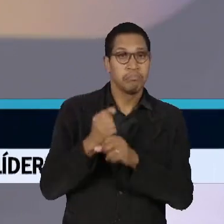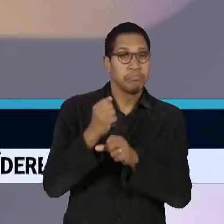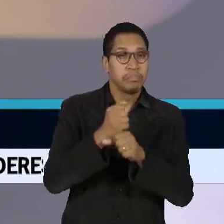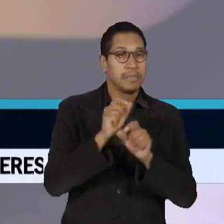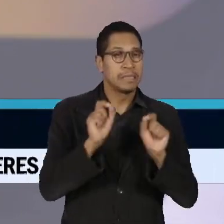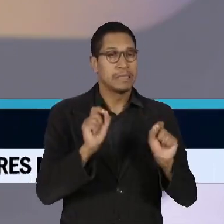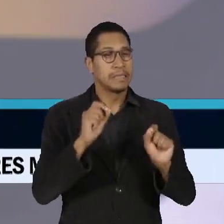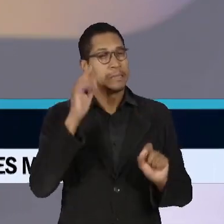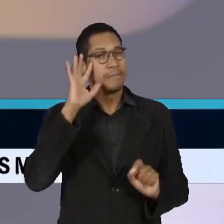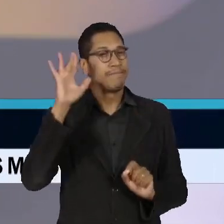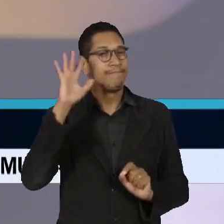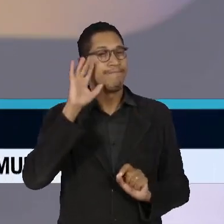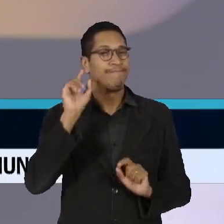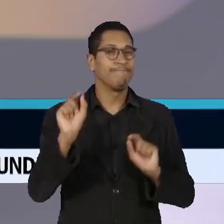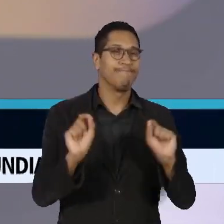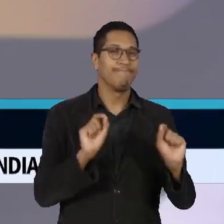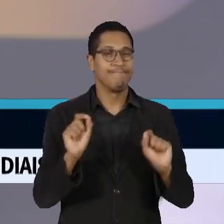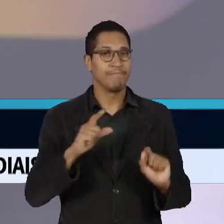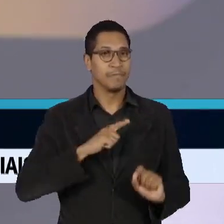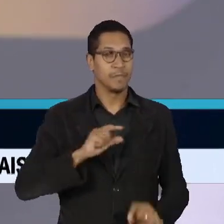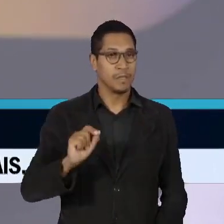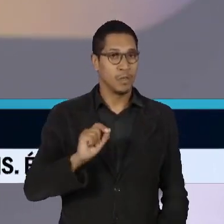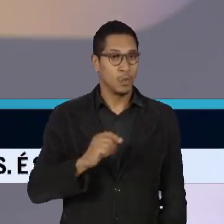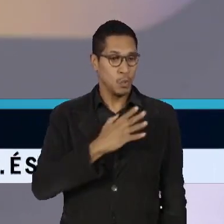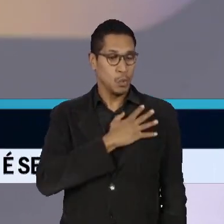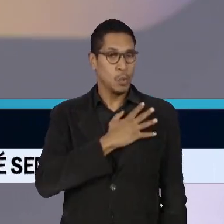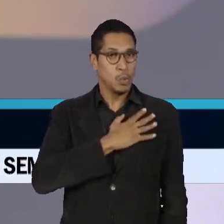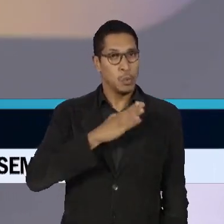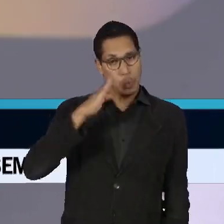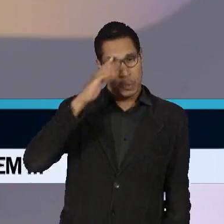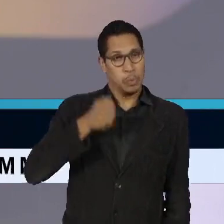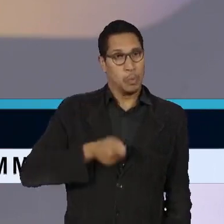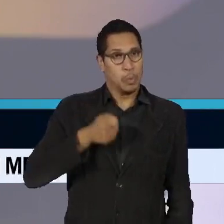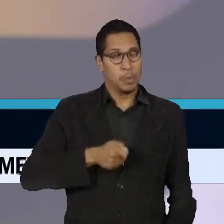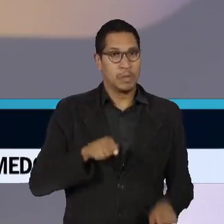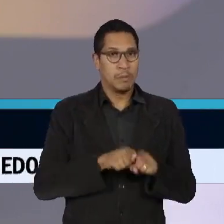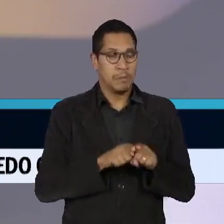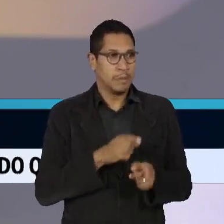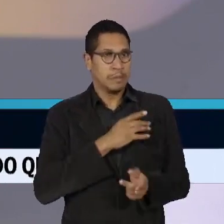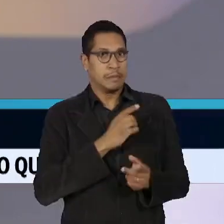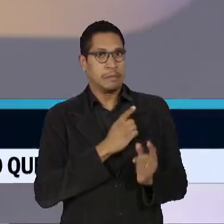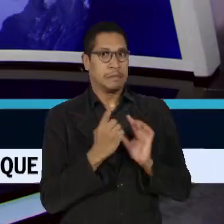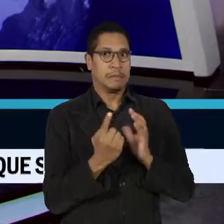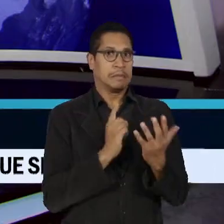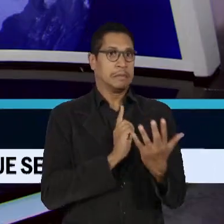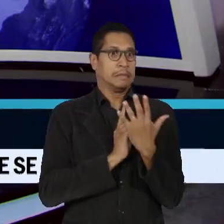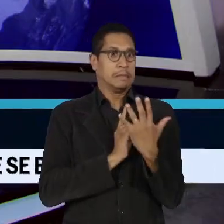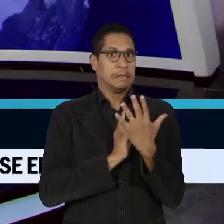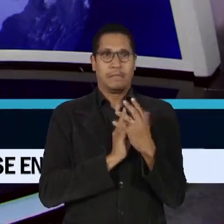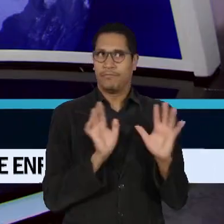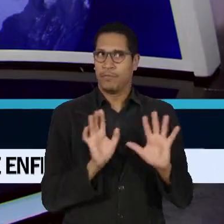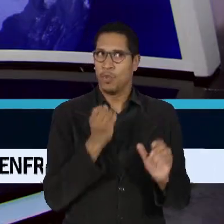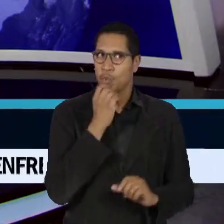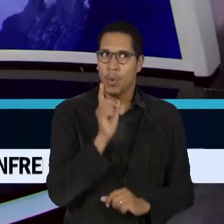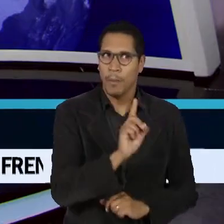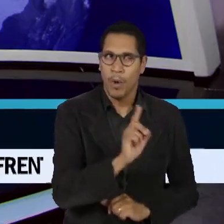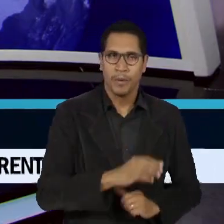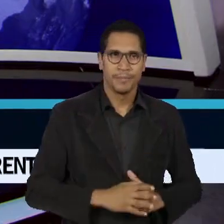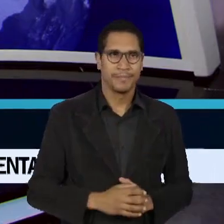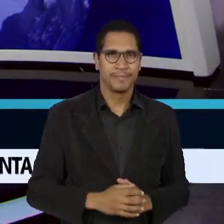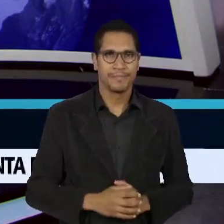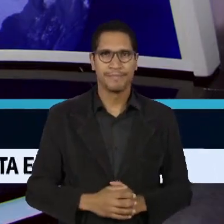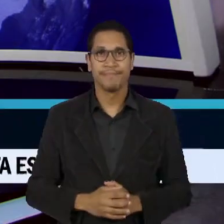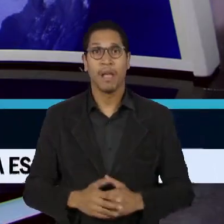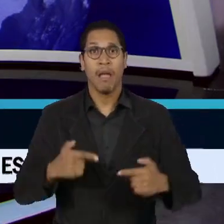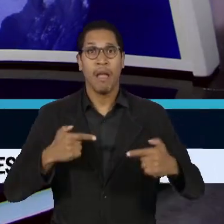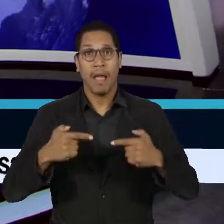muito bom pensando em ter um ditador como Putin acuado a guerra já produziu efeitos